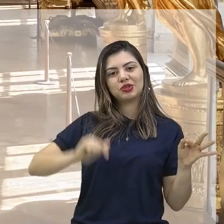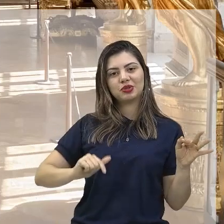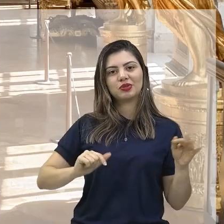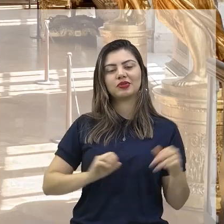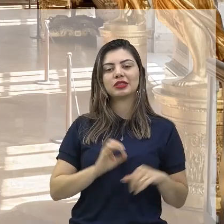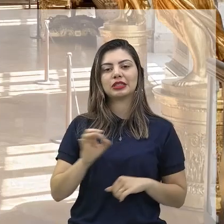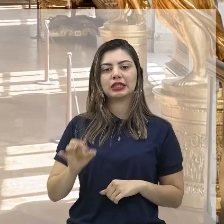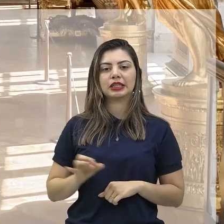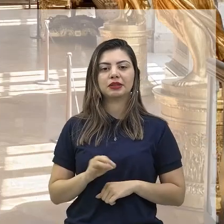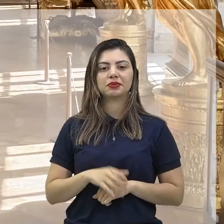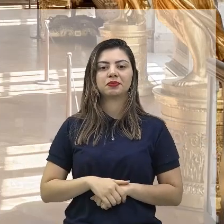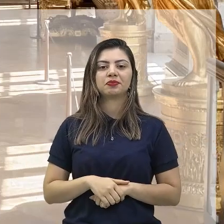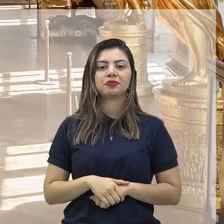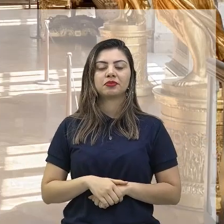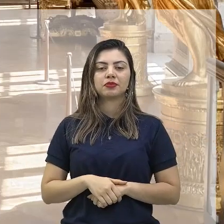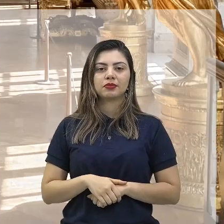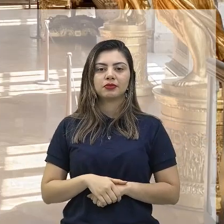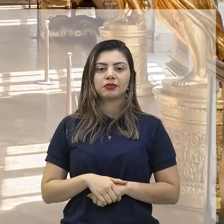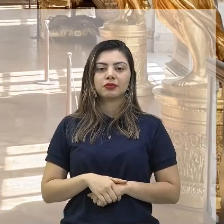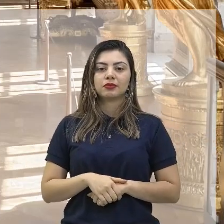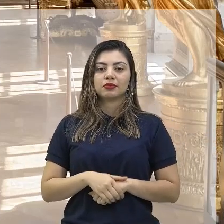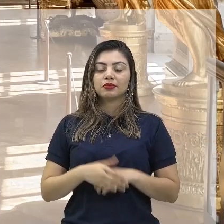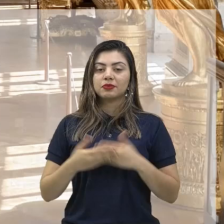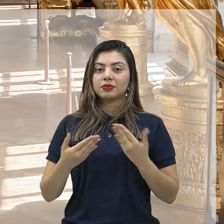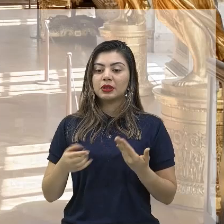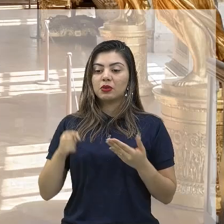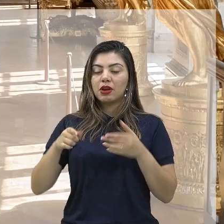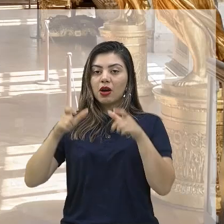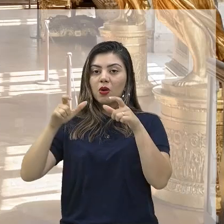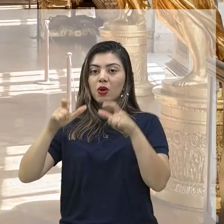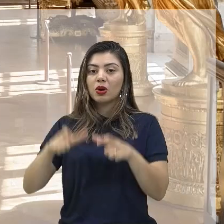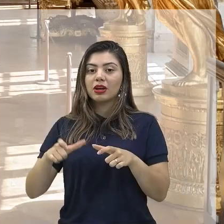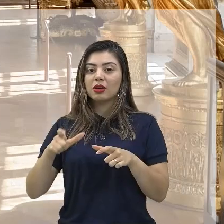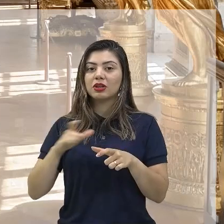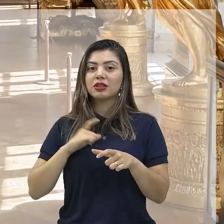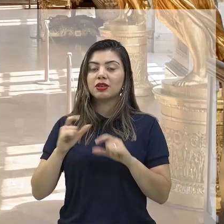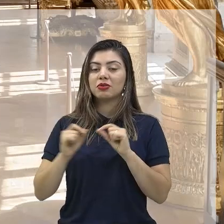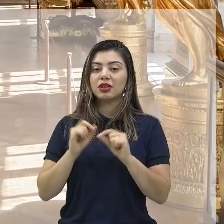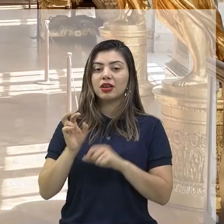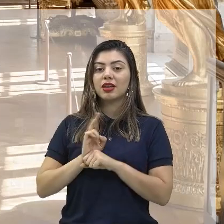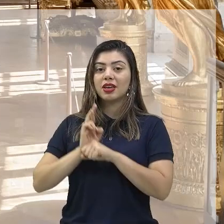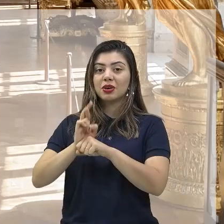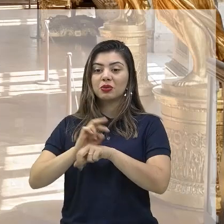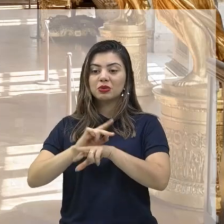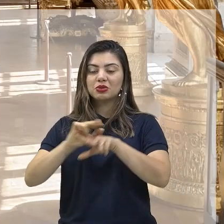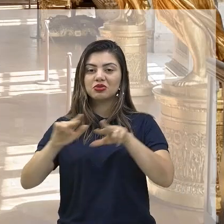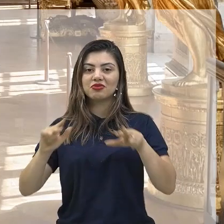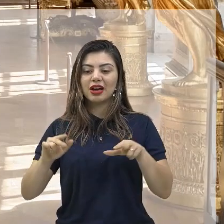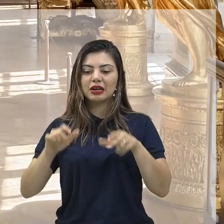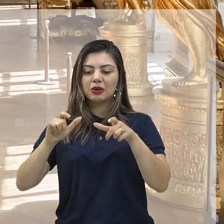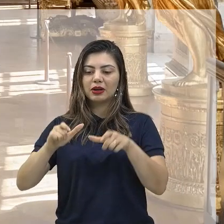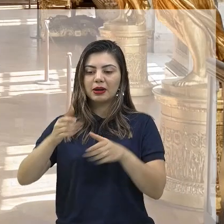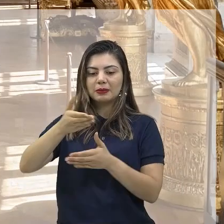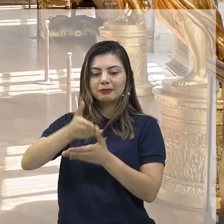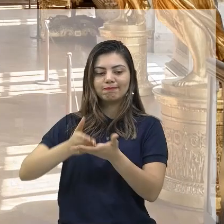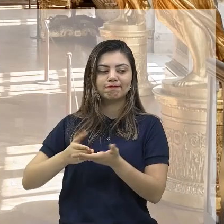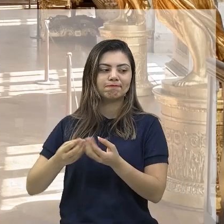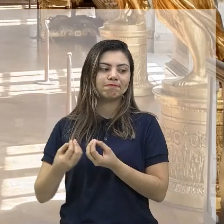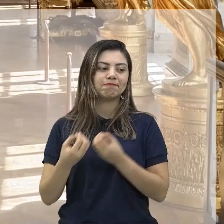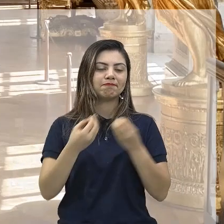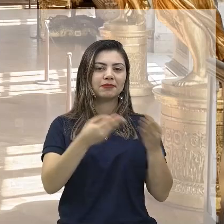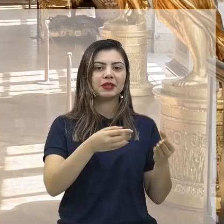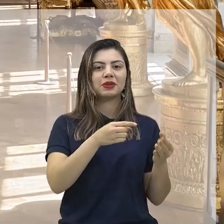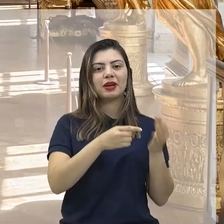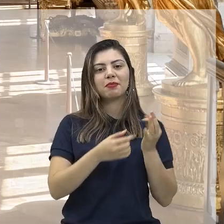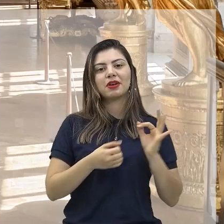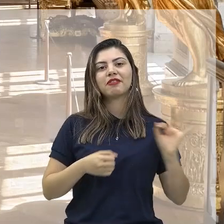aí essa parte, então, aí a Alsácia-Lorena de minerais. Então, a Alemanha devolve para a França parte da Prússia Oriental